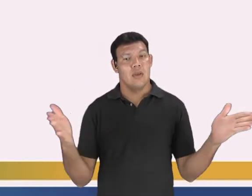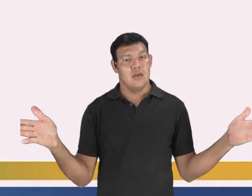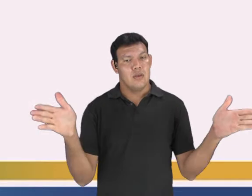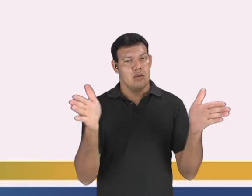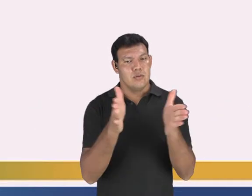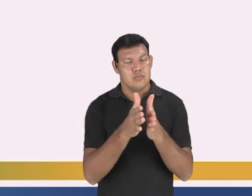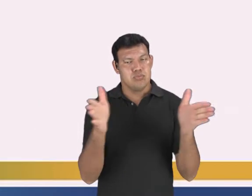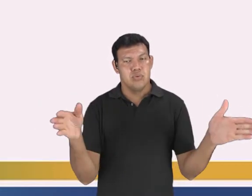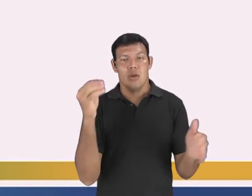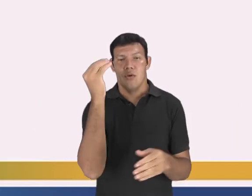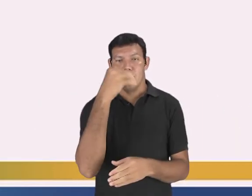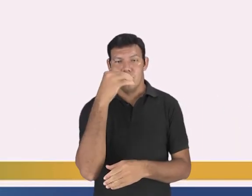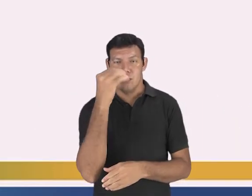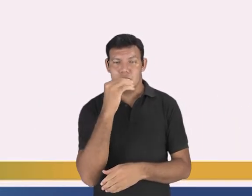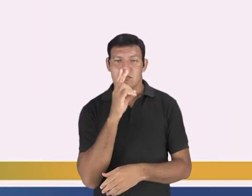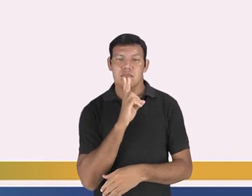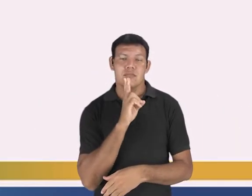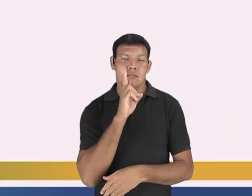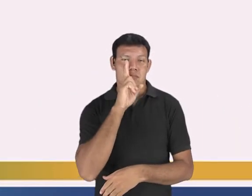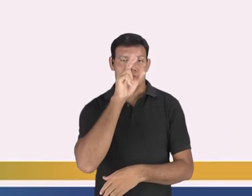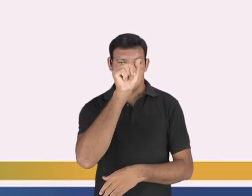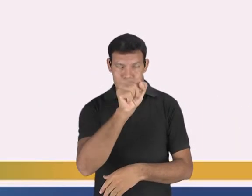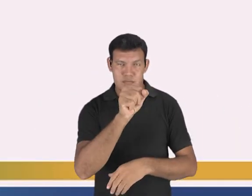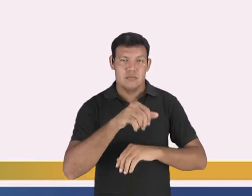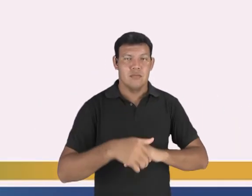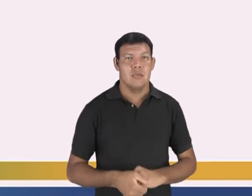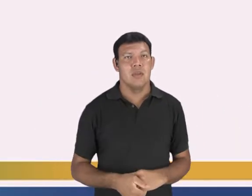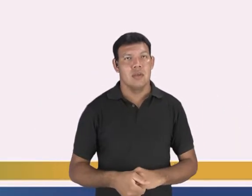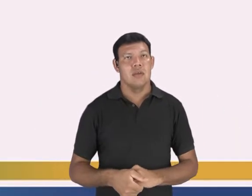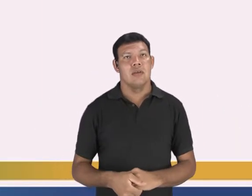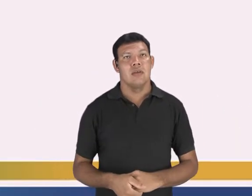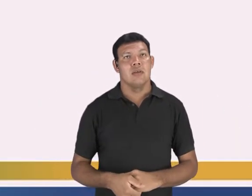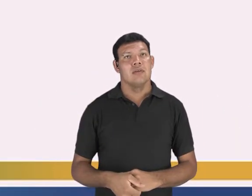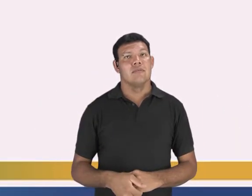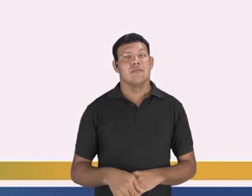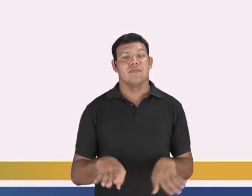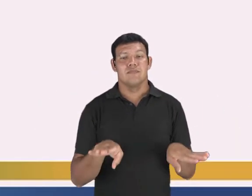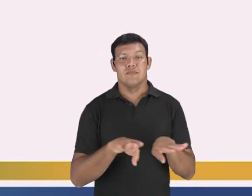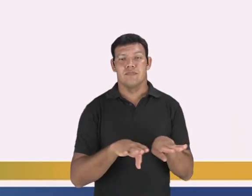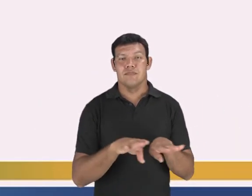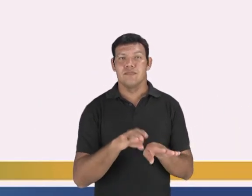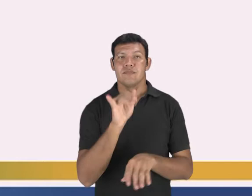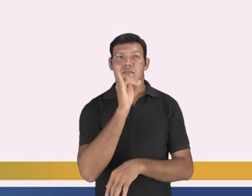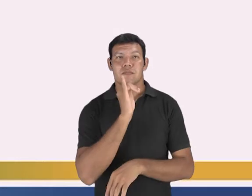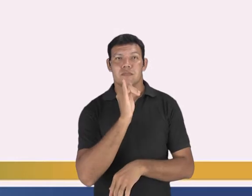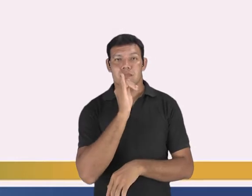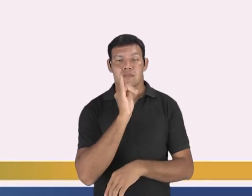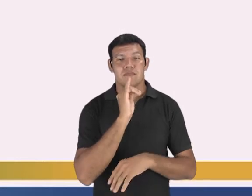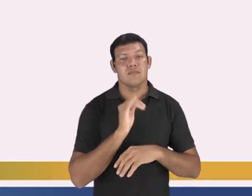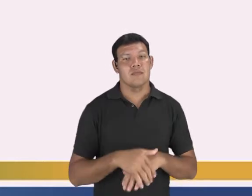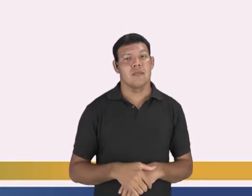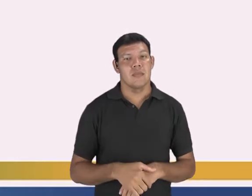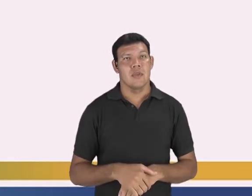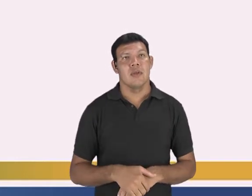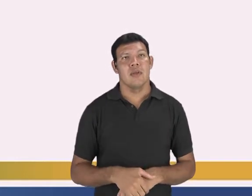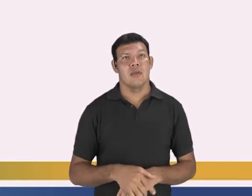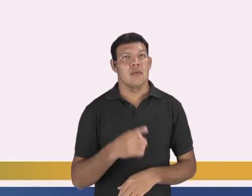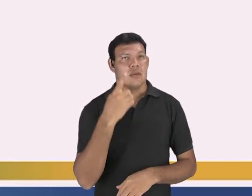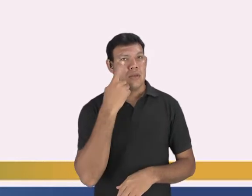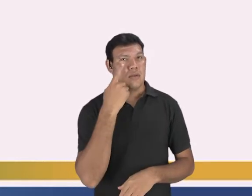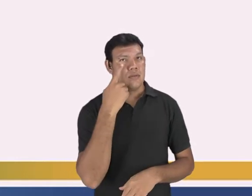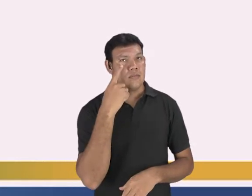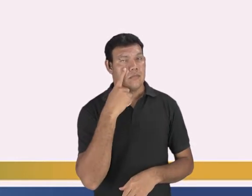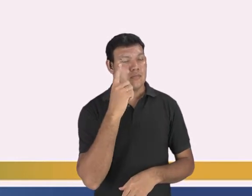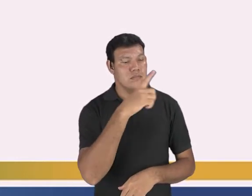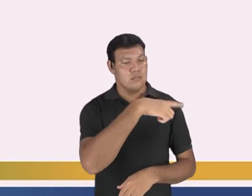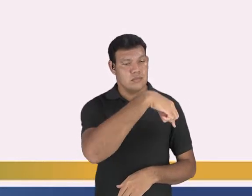os fracos e os fortes. Nós temos aqui um exemplo de altura de som. Observe como é que está a